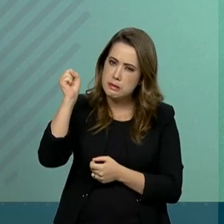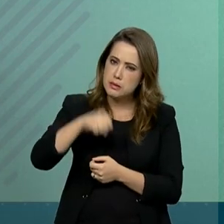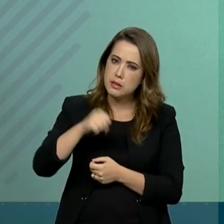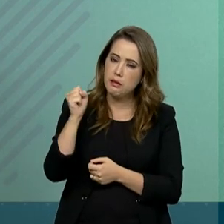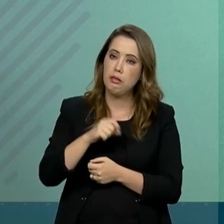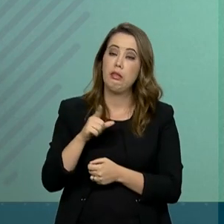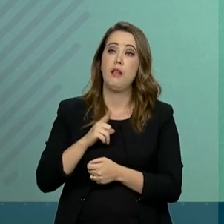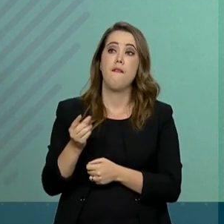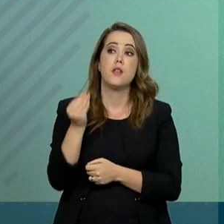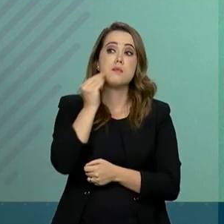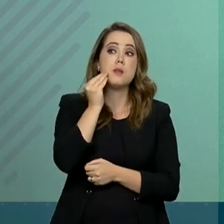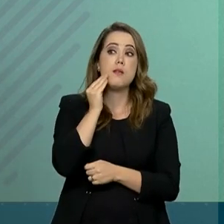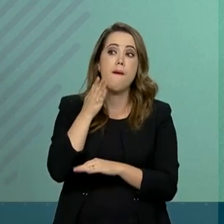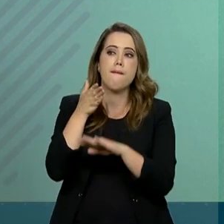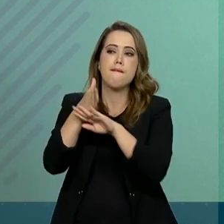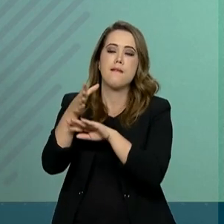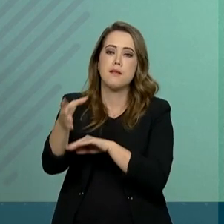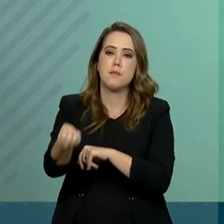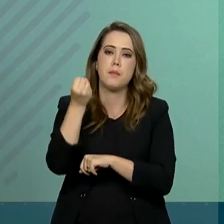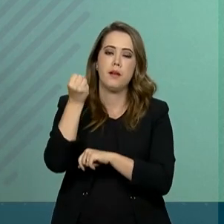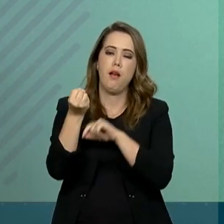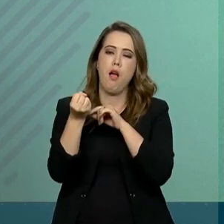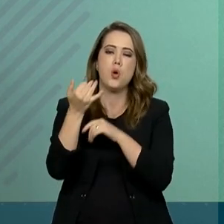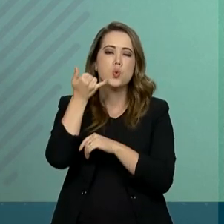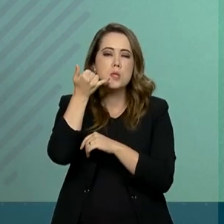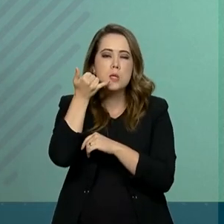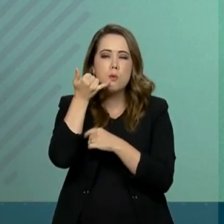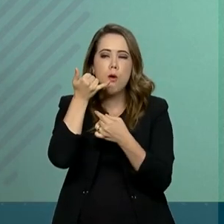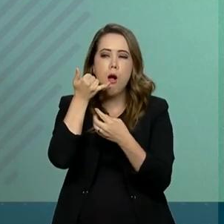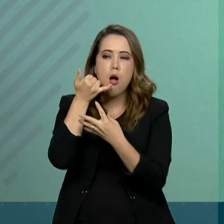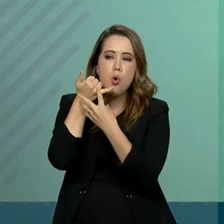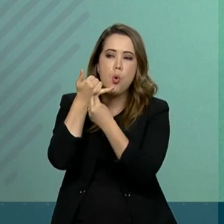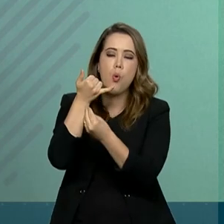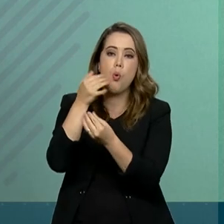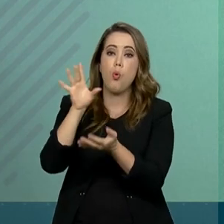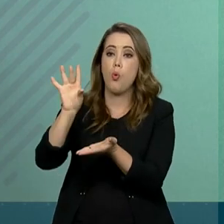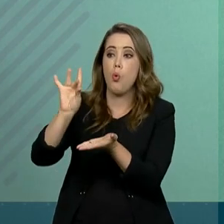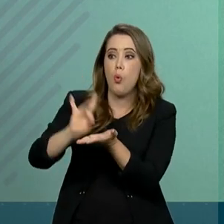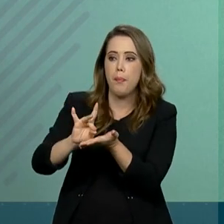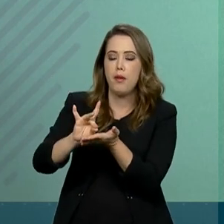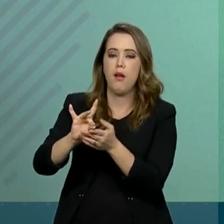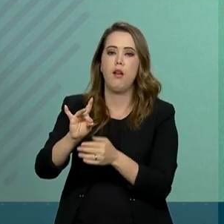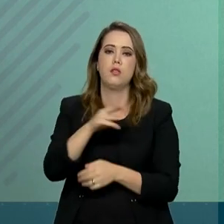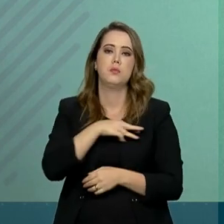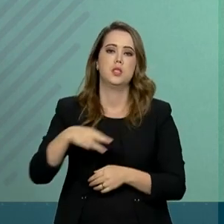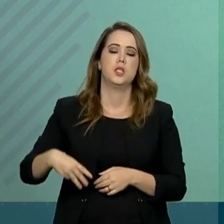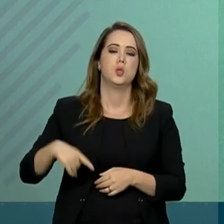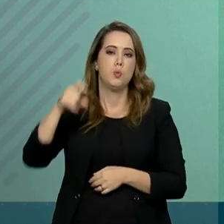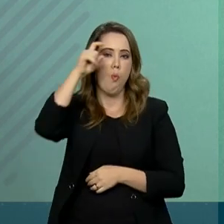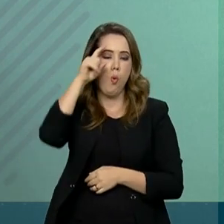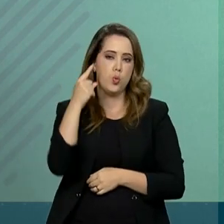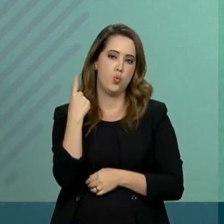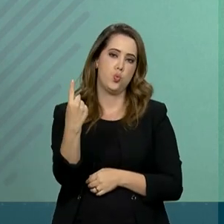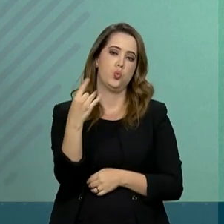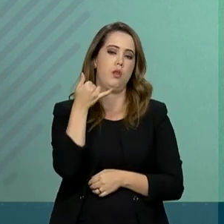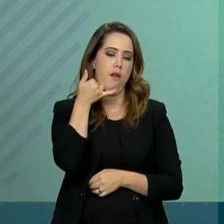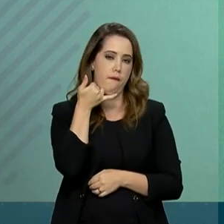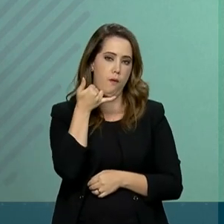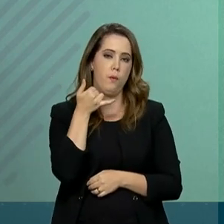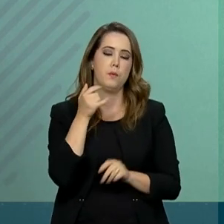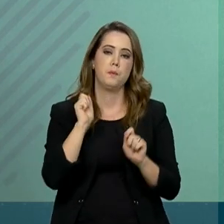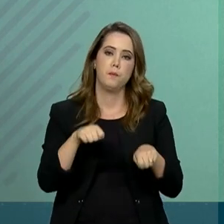que era de posse do ministro sérgio moro que imediatamente foi achado do seu uso e as